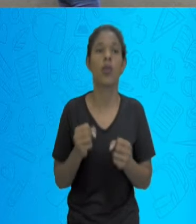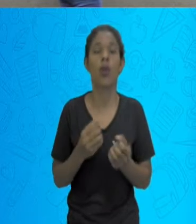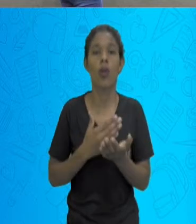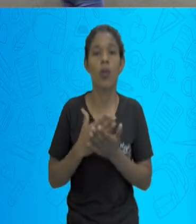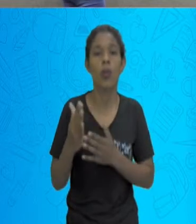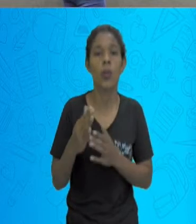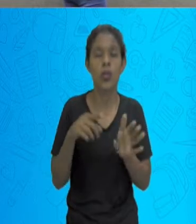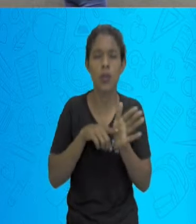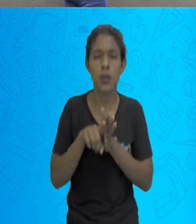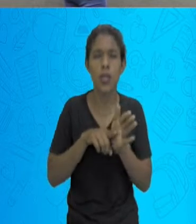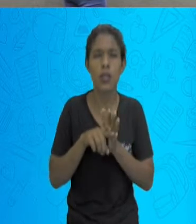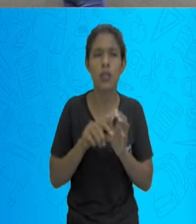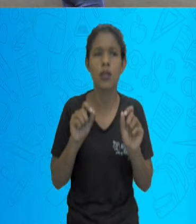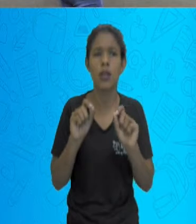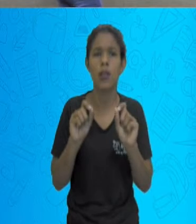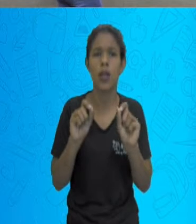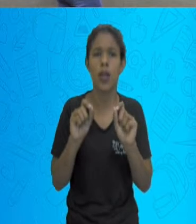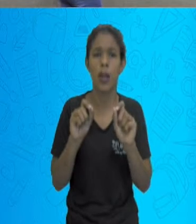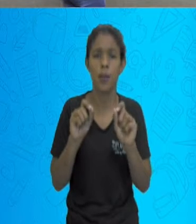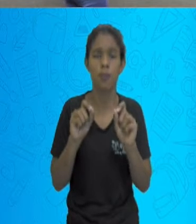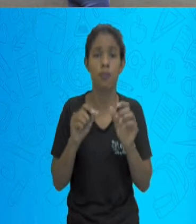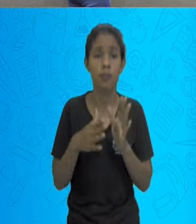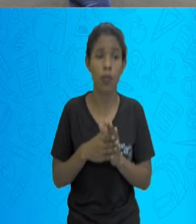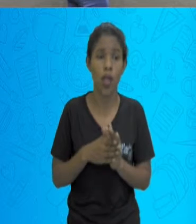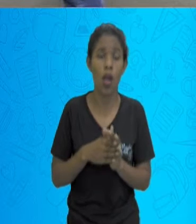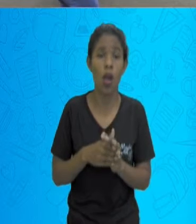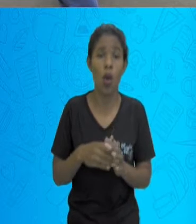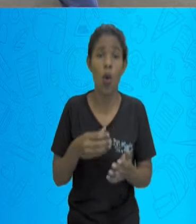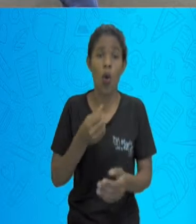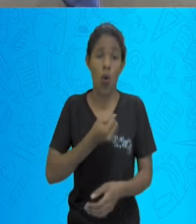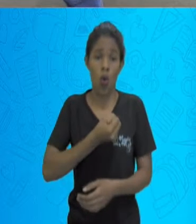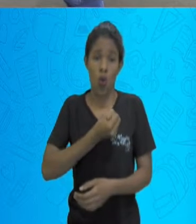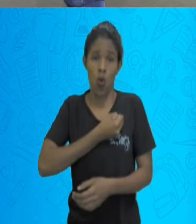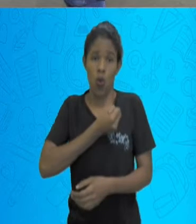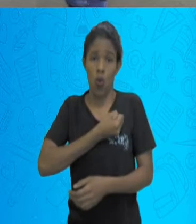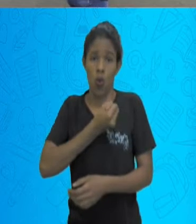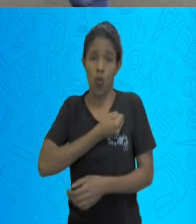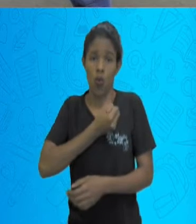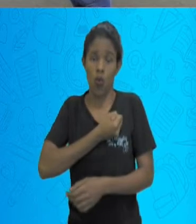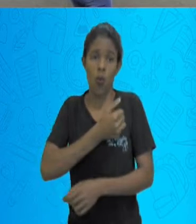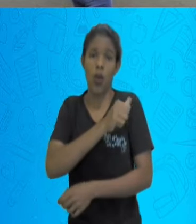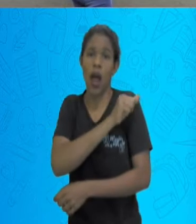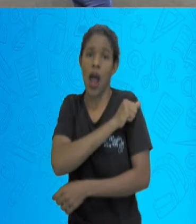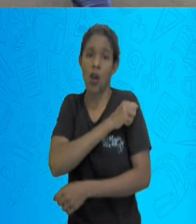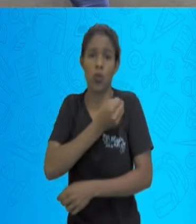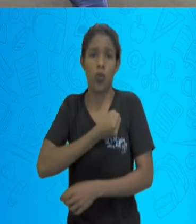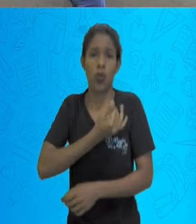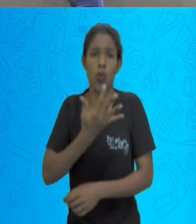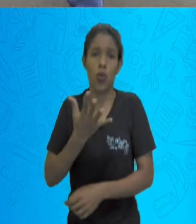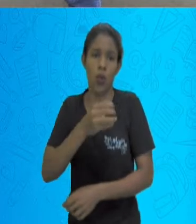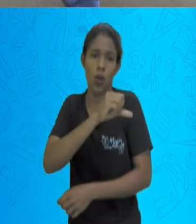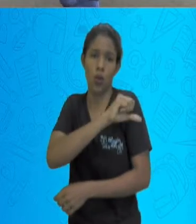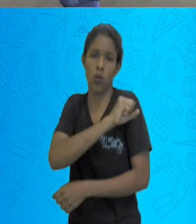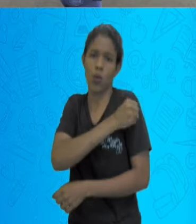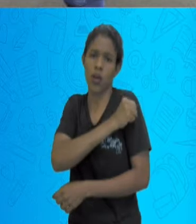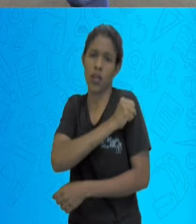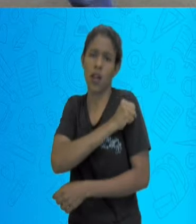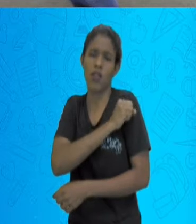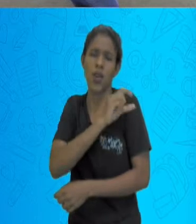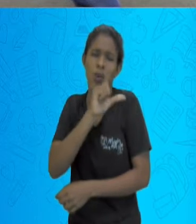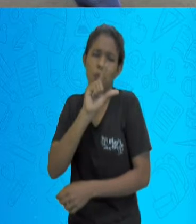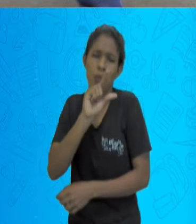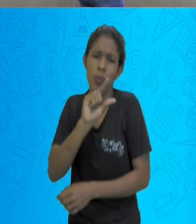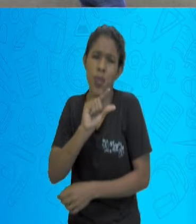de alunos do 8º ano, era bem menor do que no caso do 9º e do 7º. Aí,